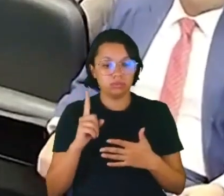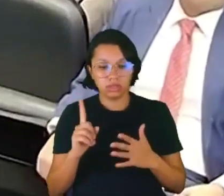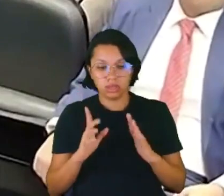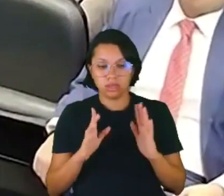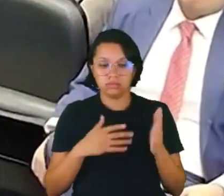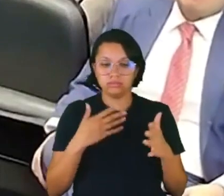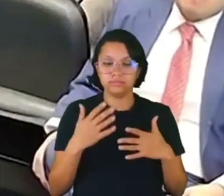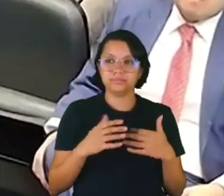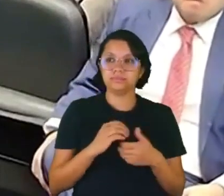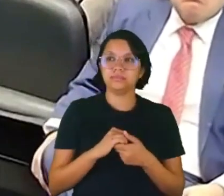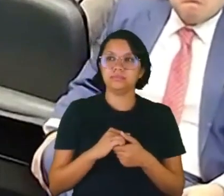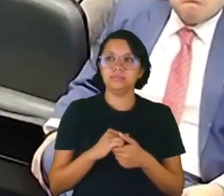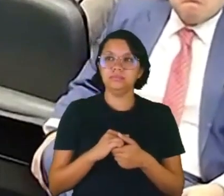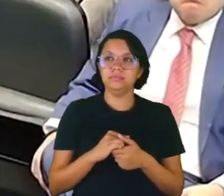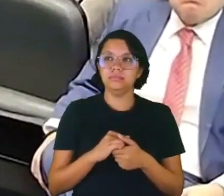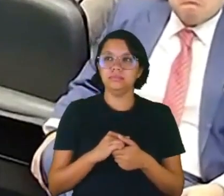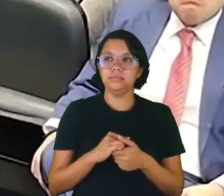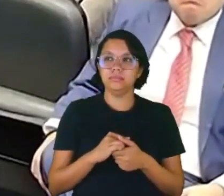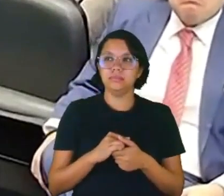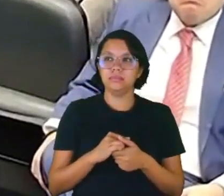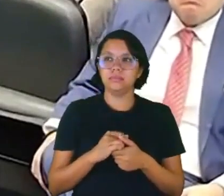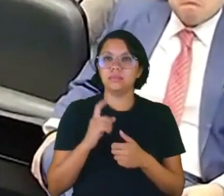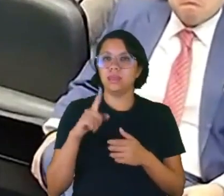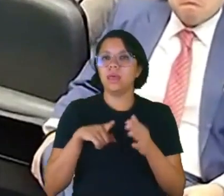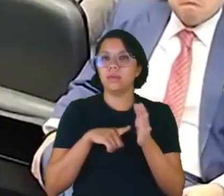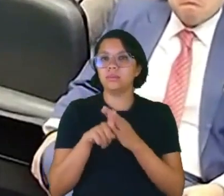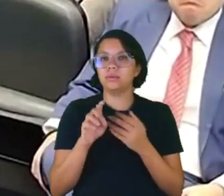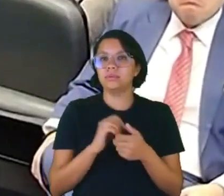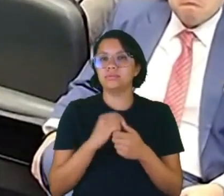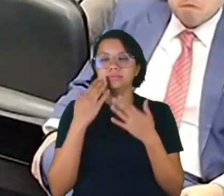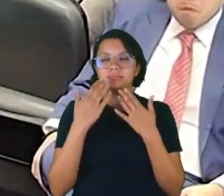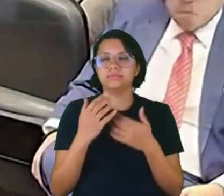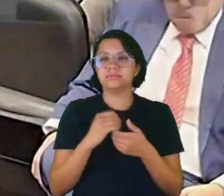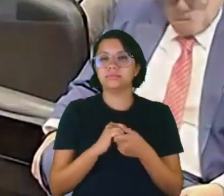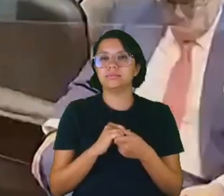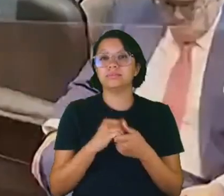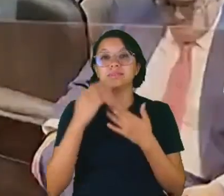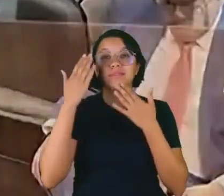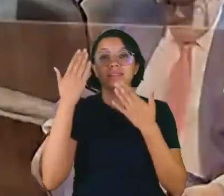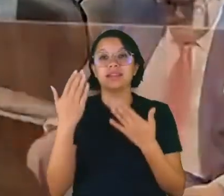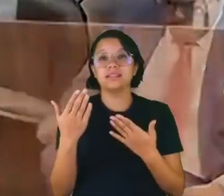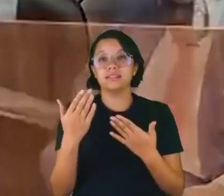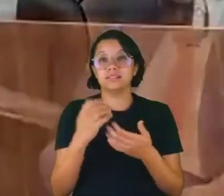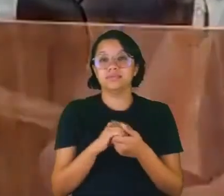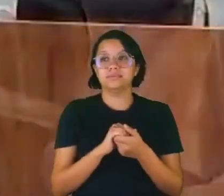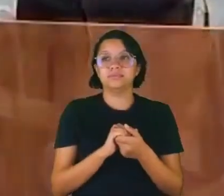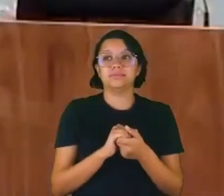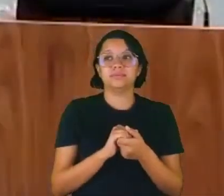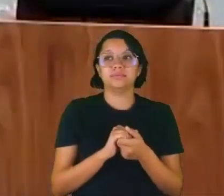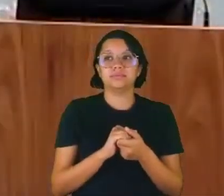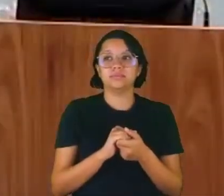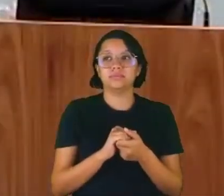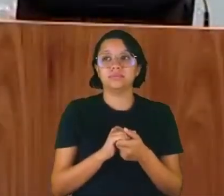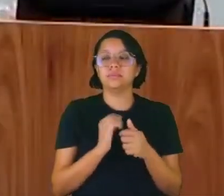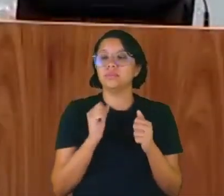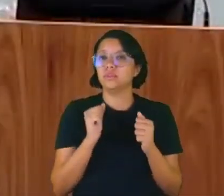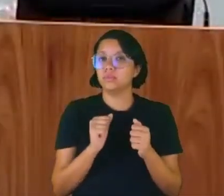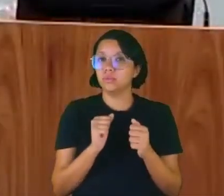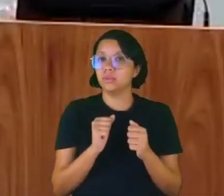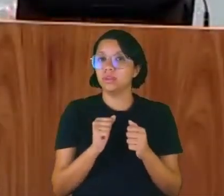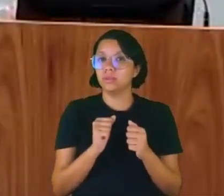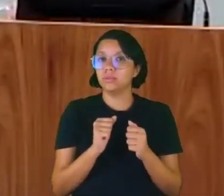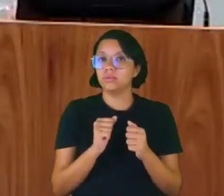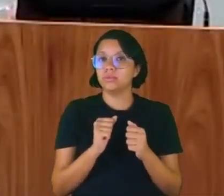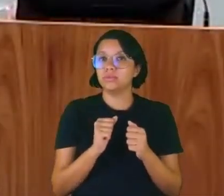enfim. É essa a pergunta. Muito obrigado. Eu agradeço. Nós poderíamos sair no Bloco